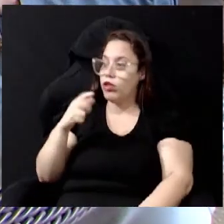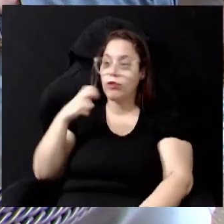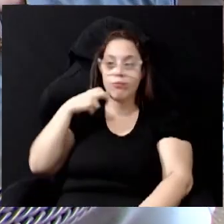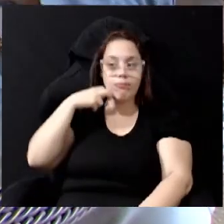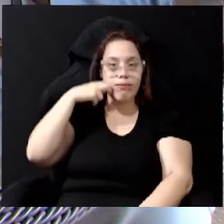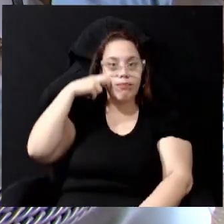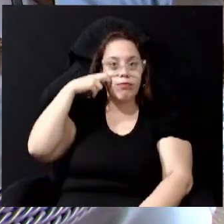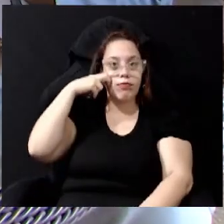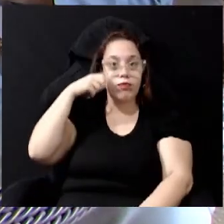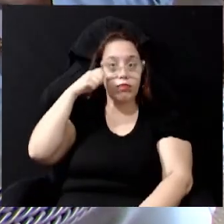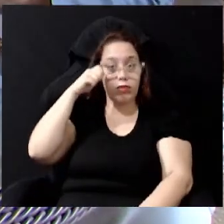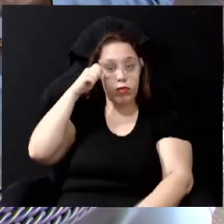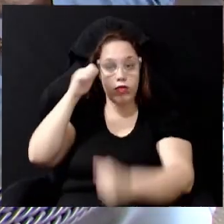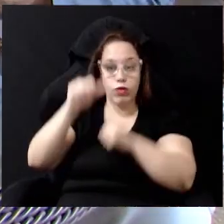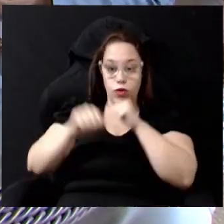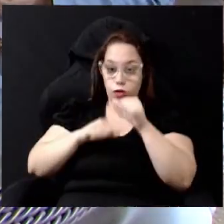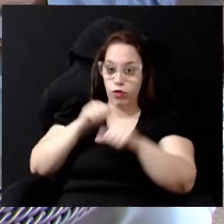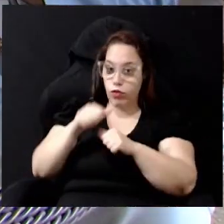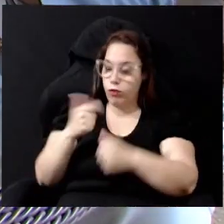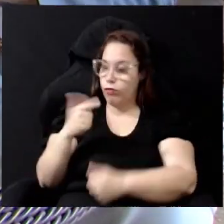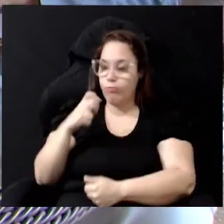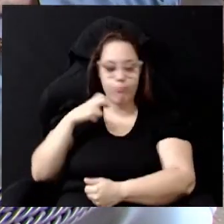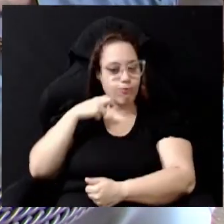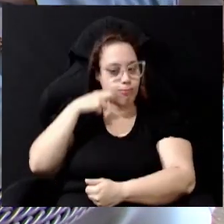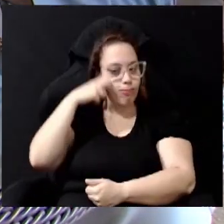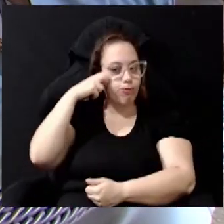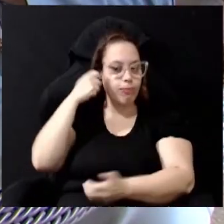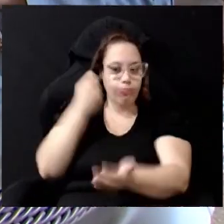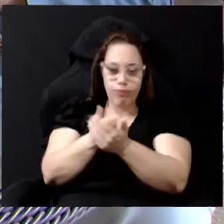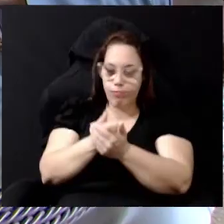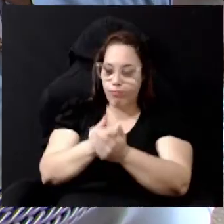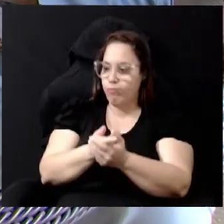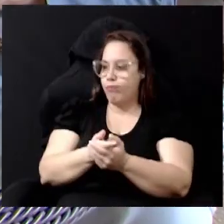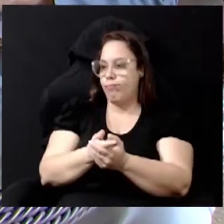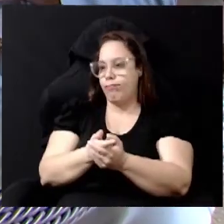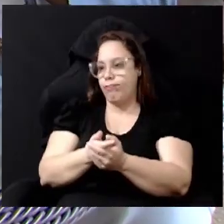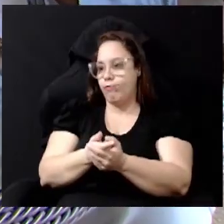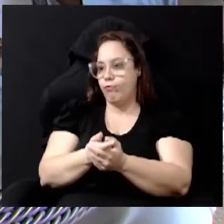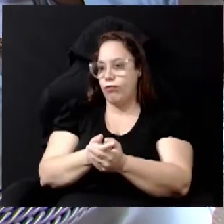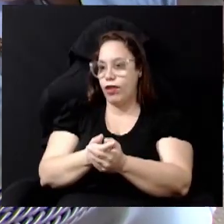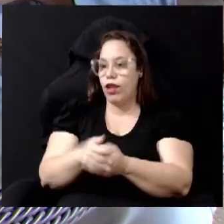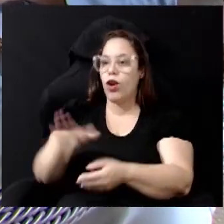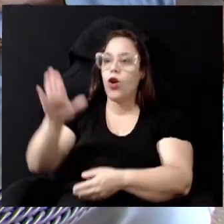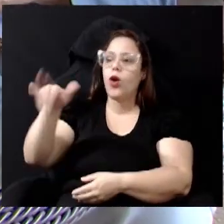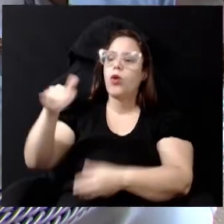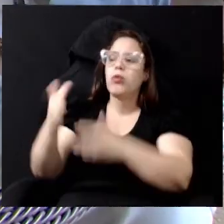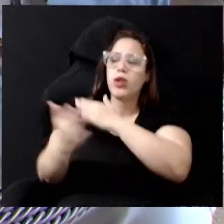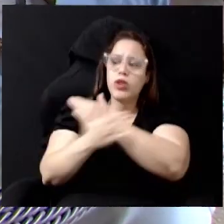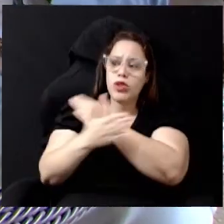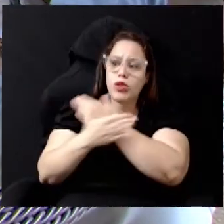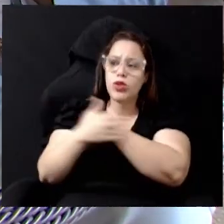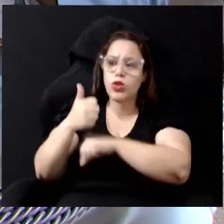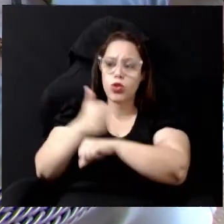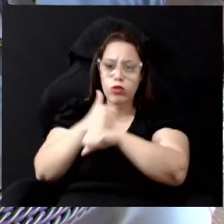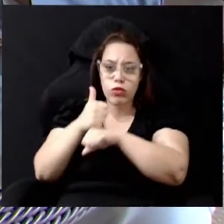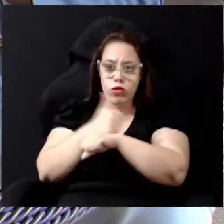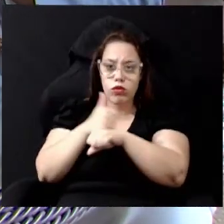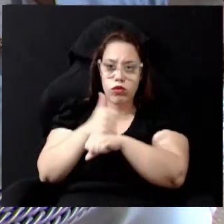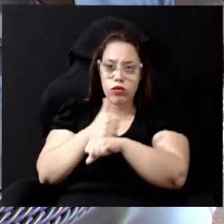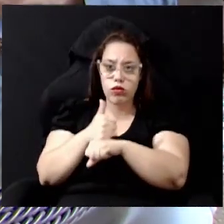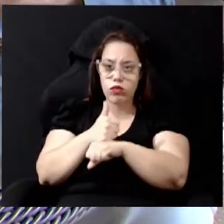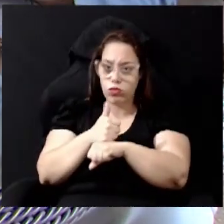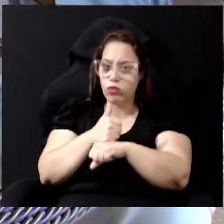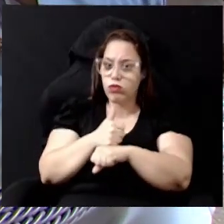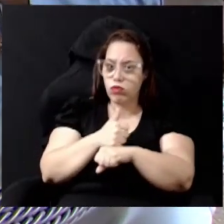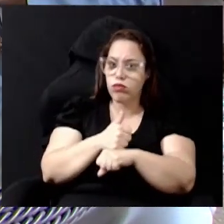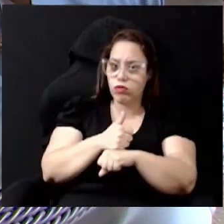renegociar, né? Não ter vergonha de renegociar, não ter vergonha de recorrer à ajuda profissional. Eventualmente você tem profissionais de finanças pessoais